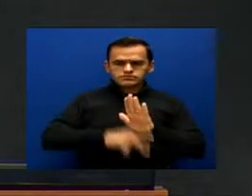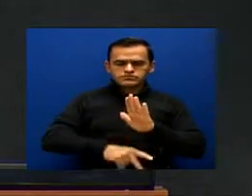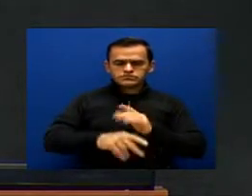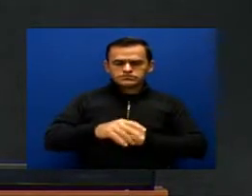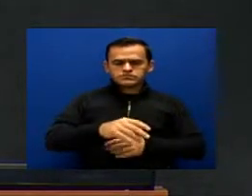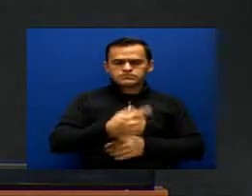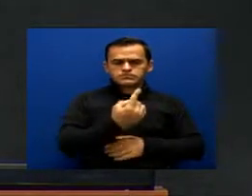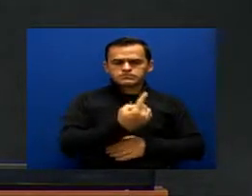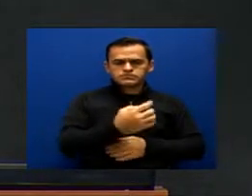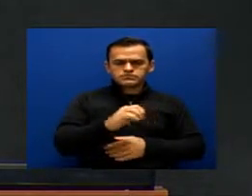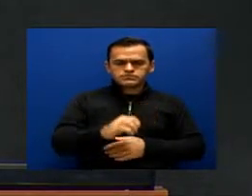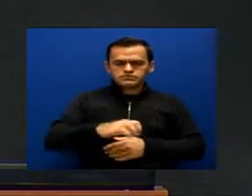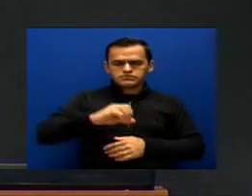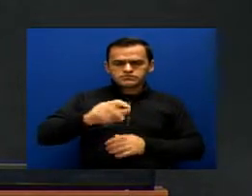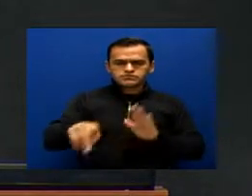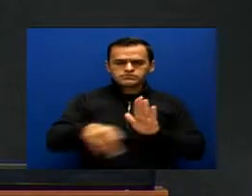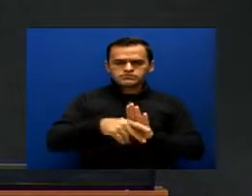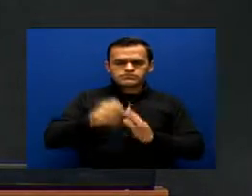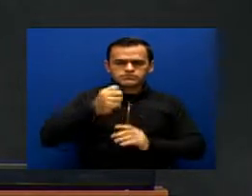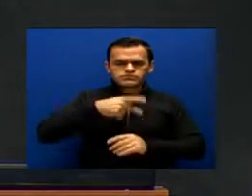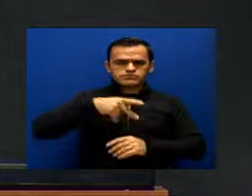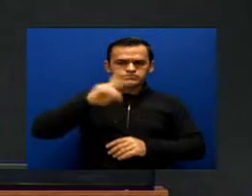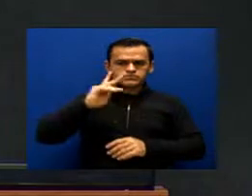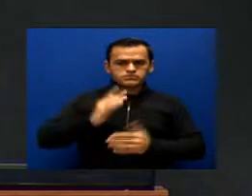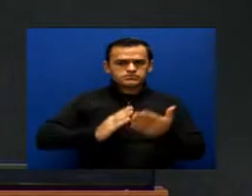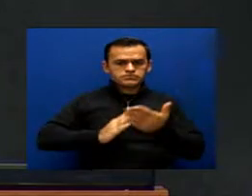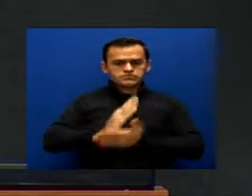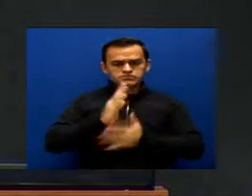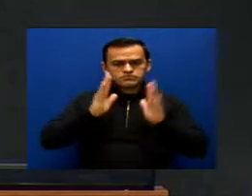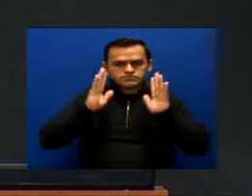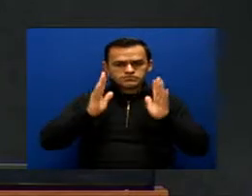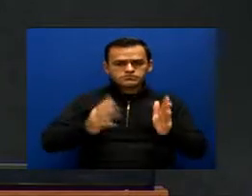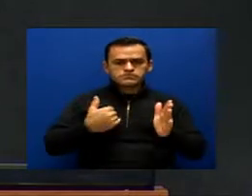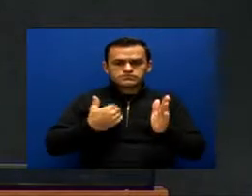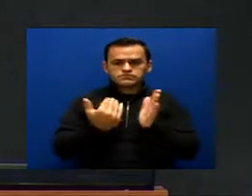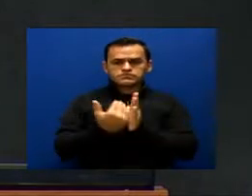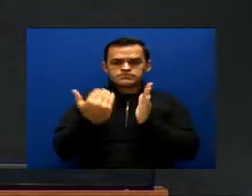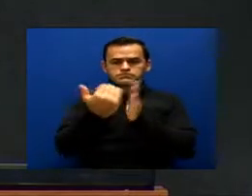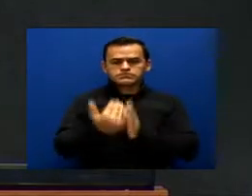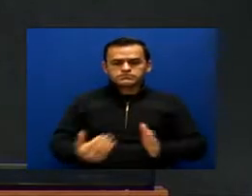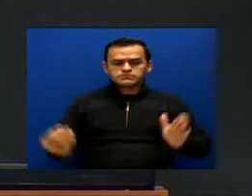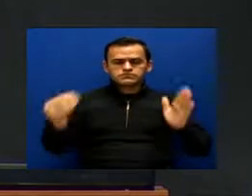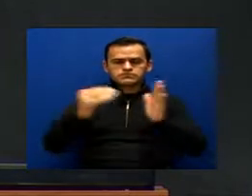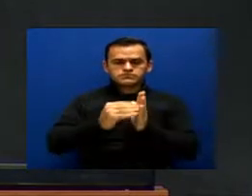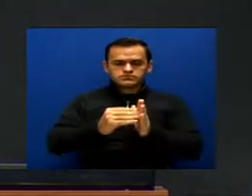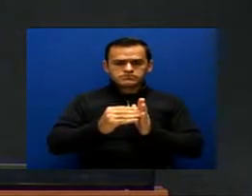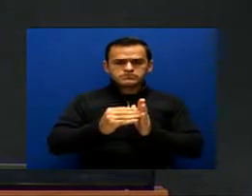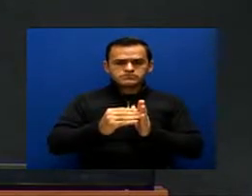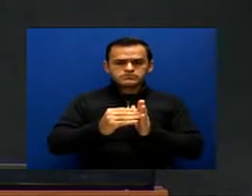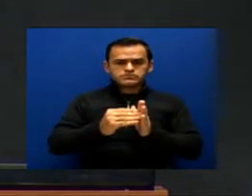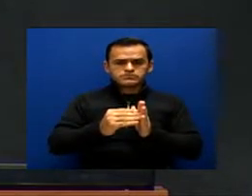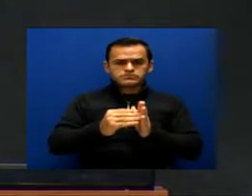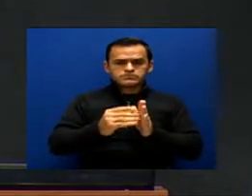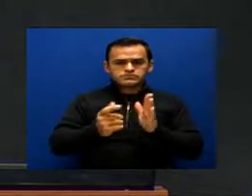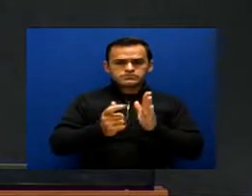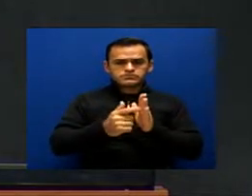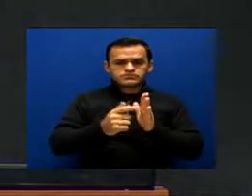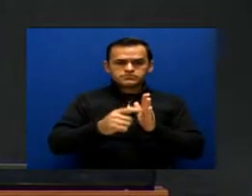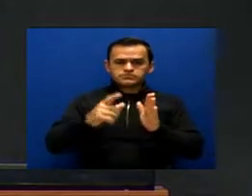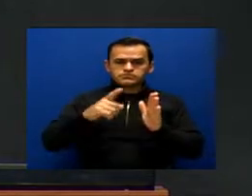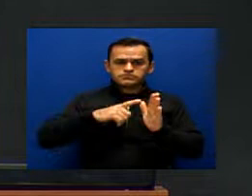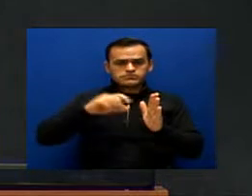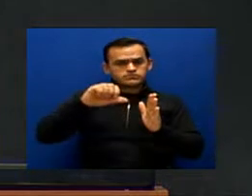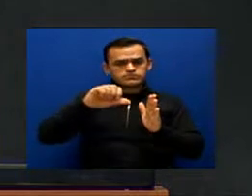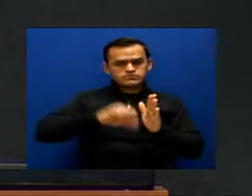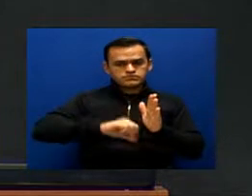lei 109 do Edil José Apolo da Silva foi aprovado, mas está entrando emenda, então ele ficou prejudicado,